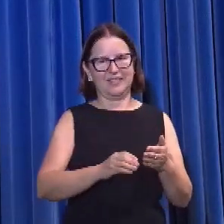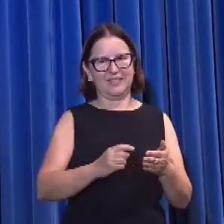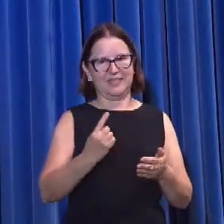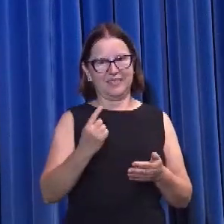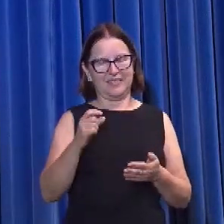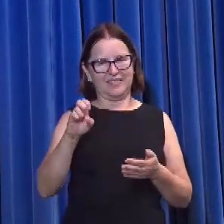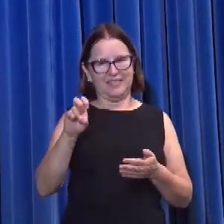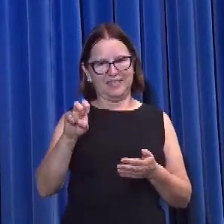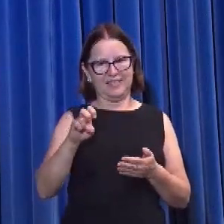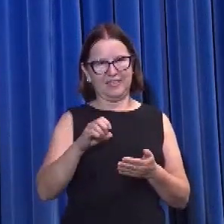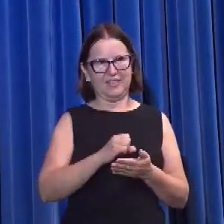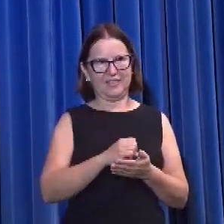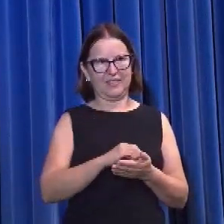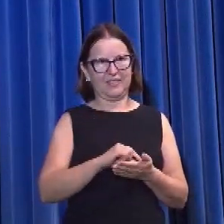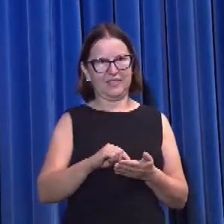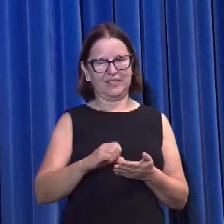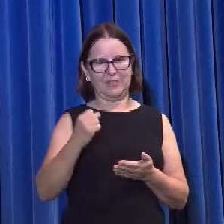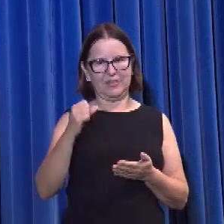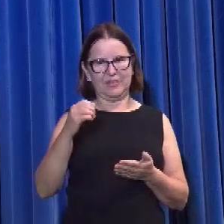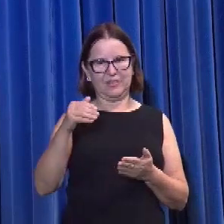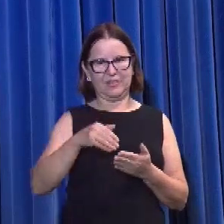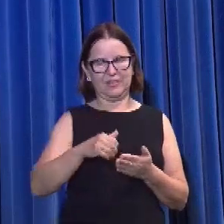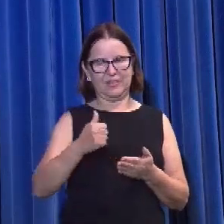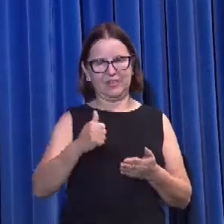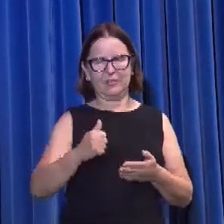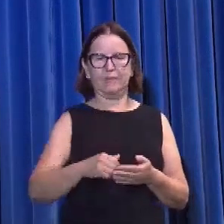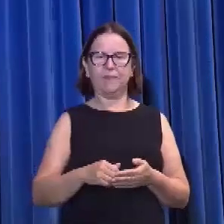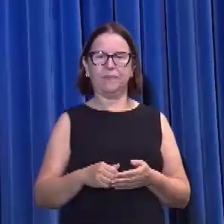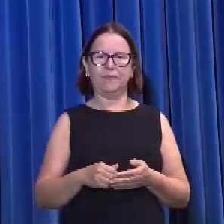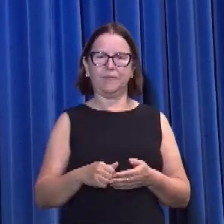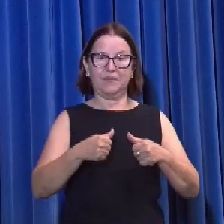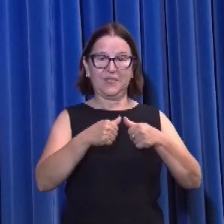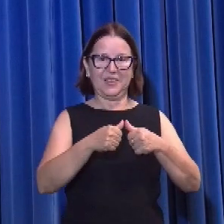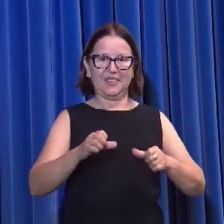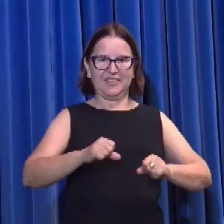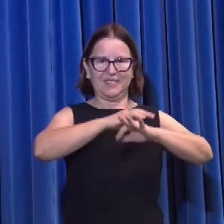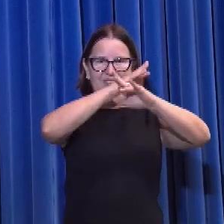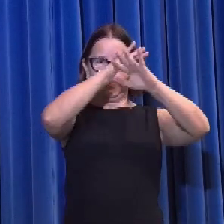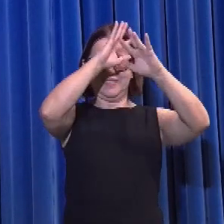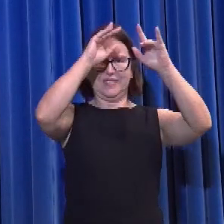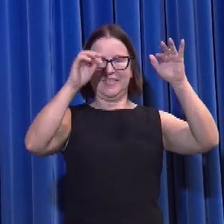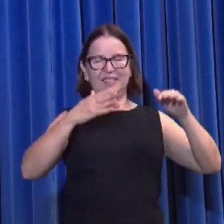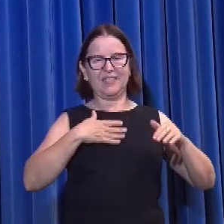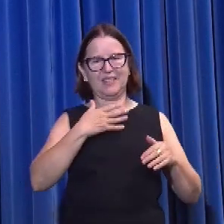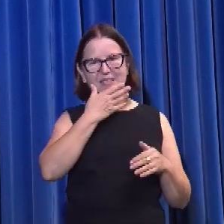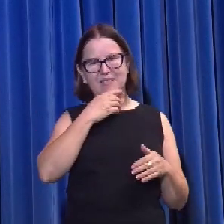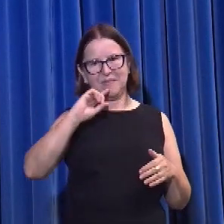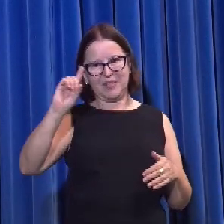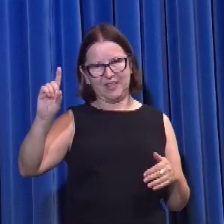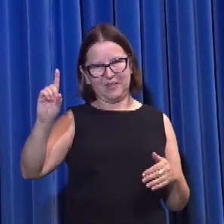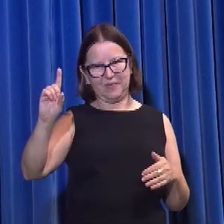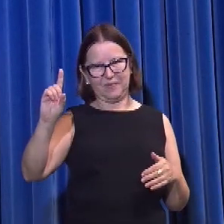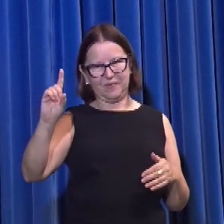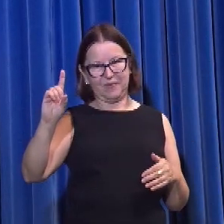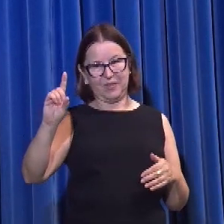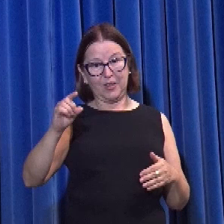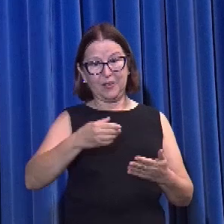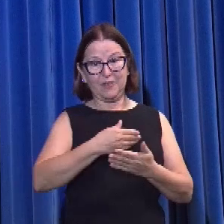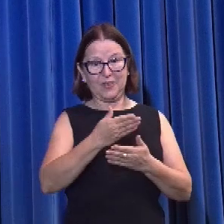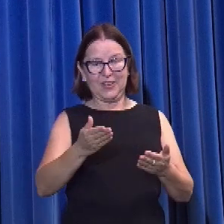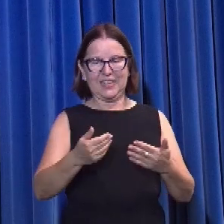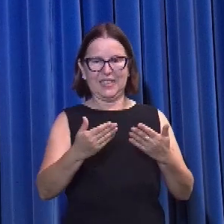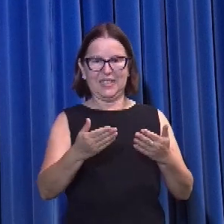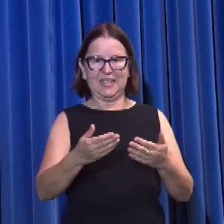8 a 11. Nisto é glorificado meu Pai, em que deis muito